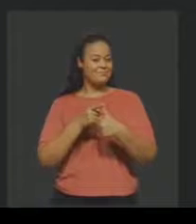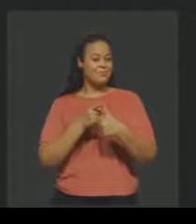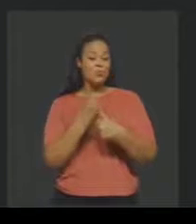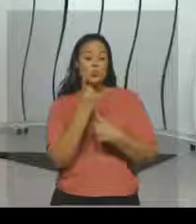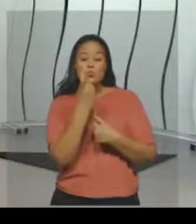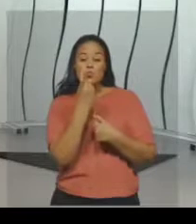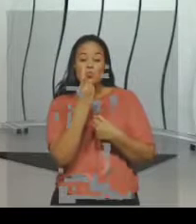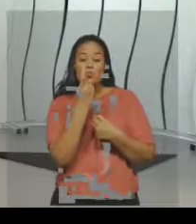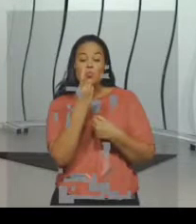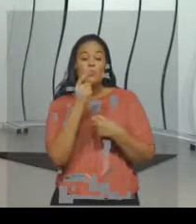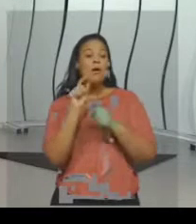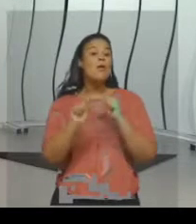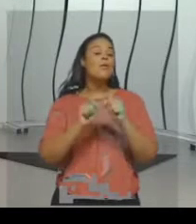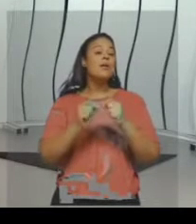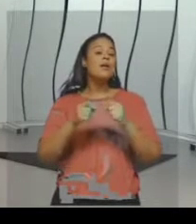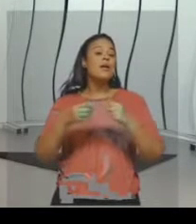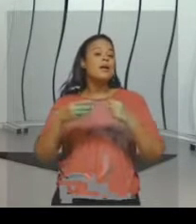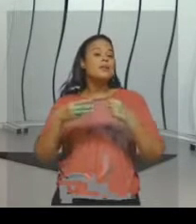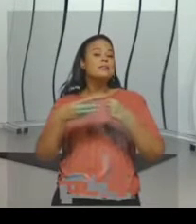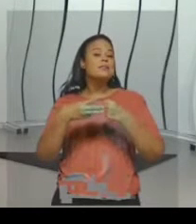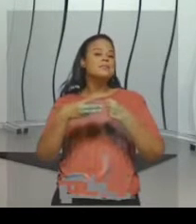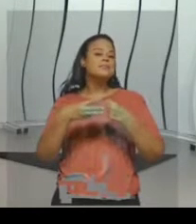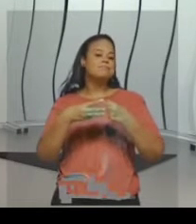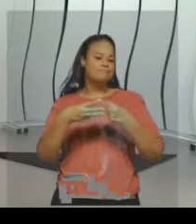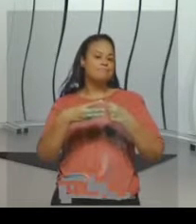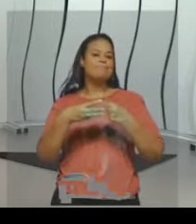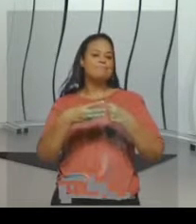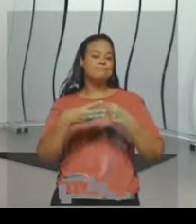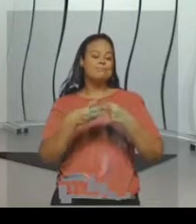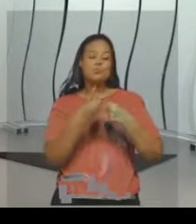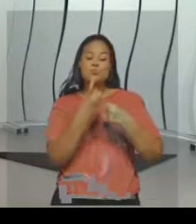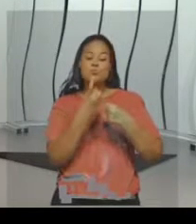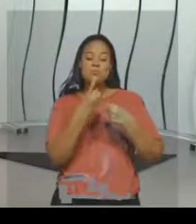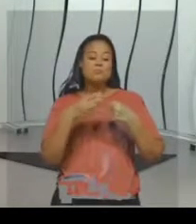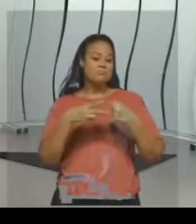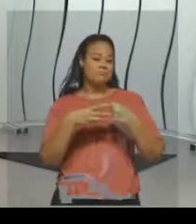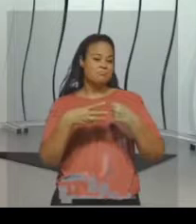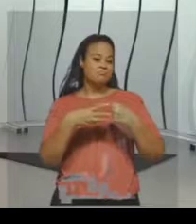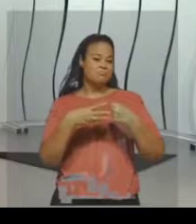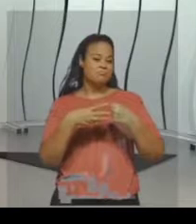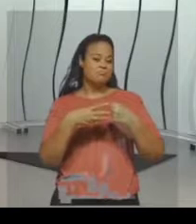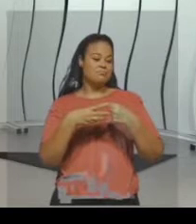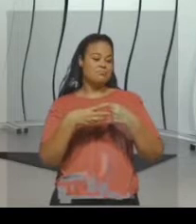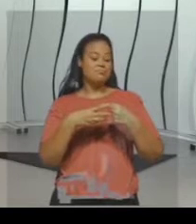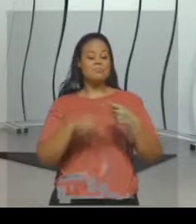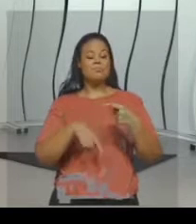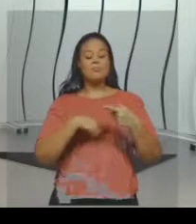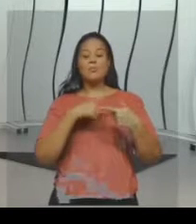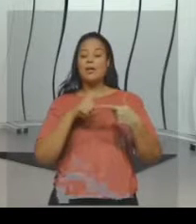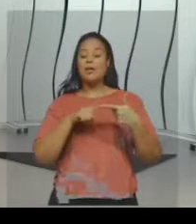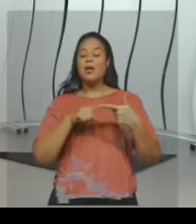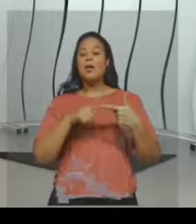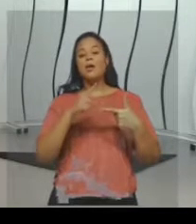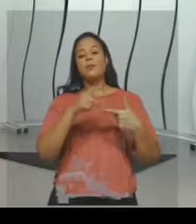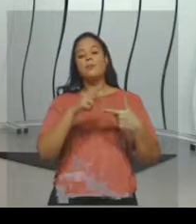unicelulares. Uni de um, ou seja, são formados por apenas uma célula. São